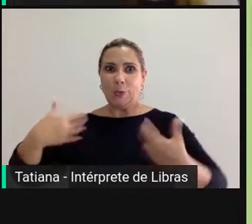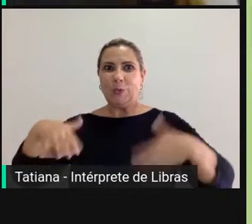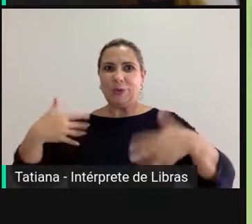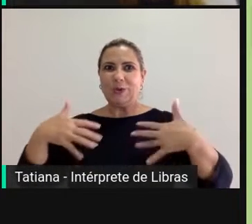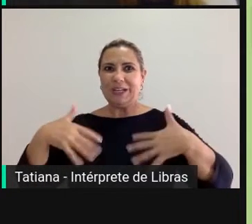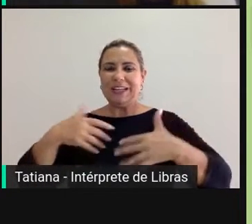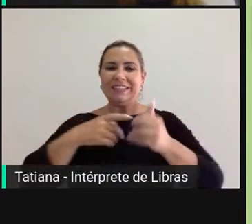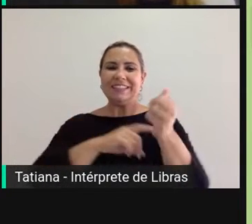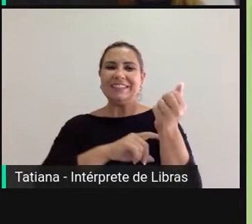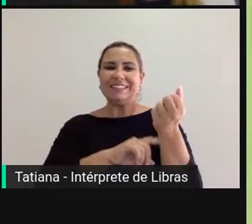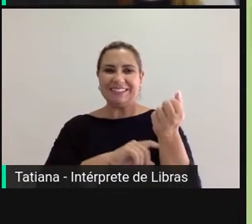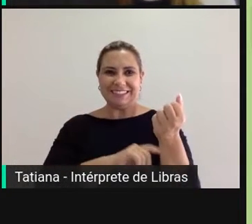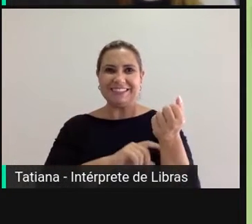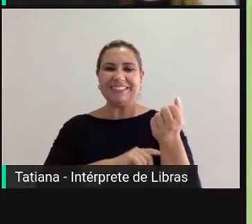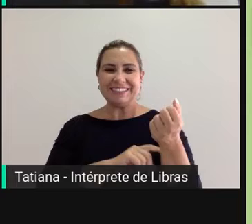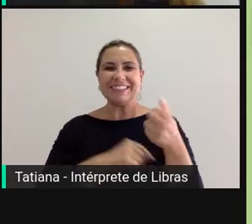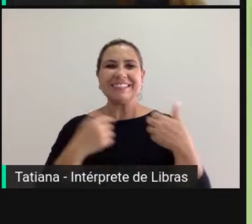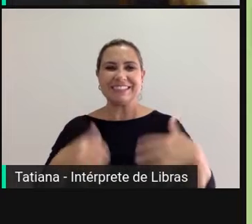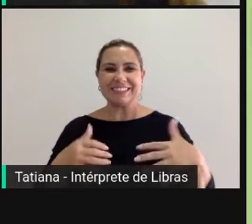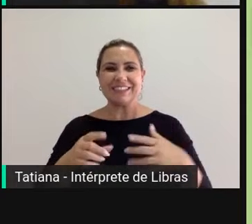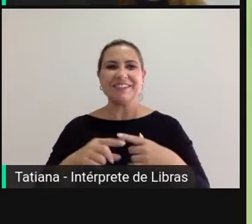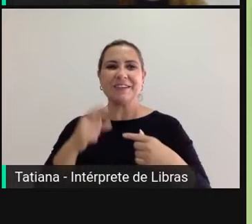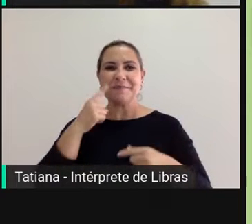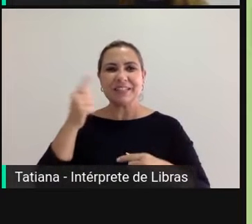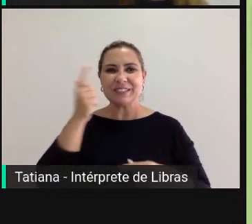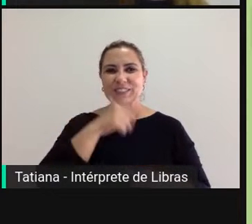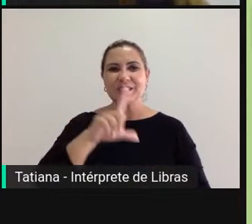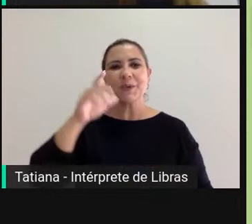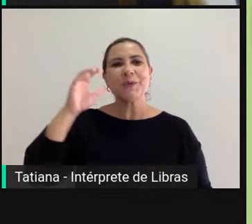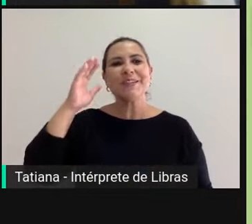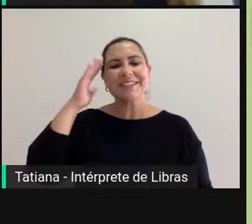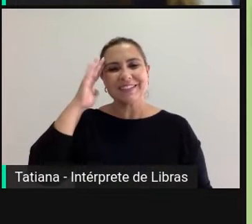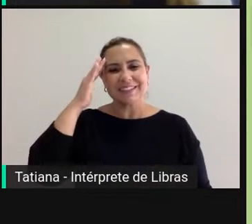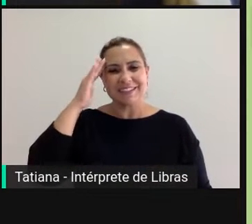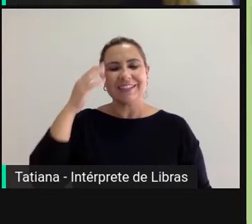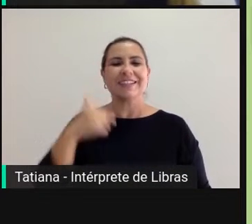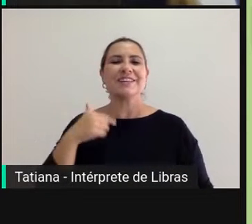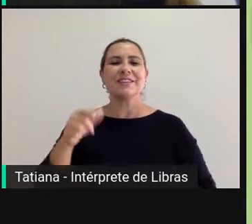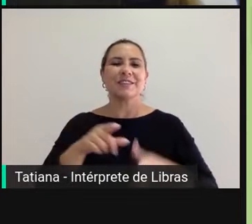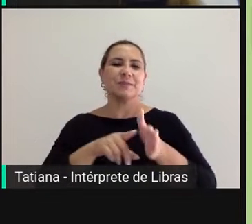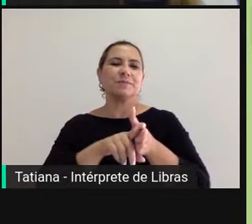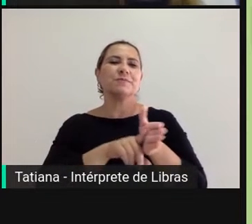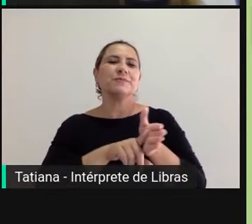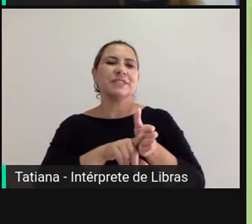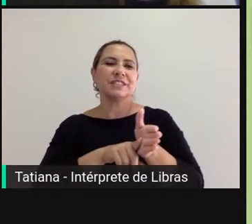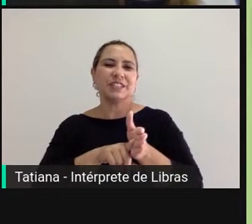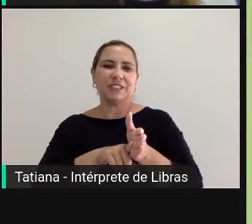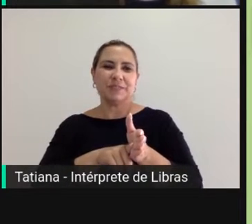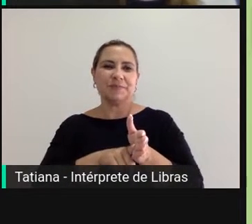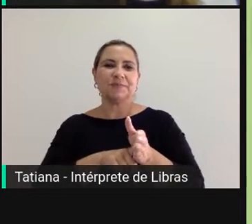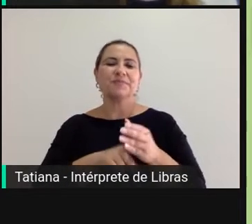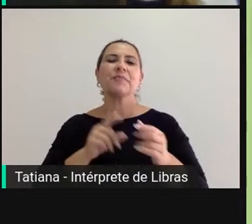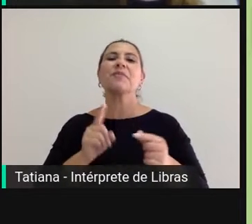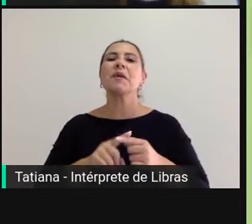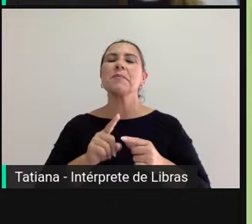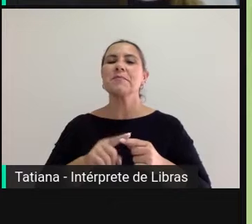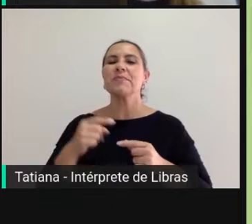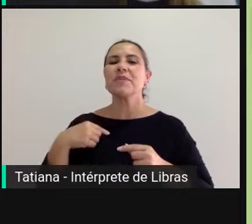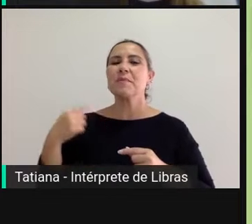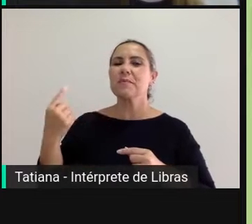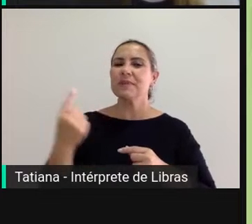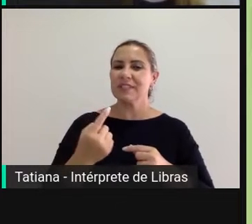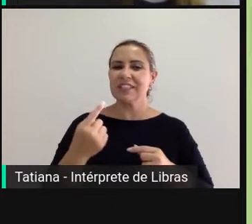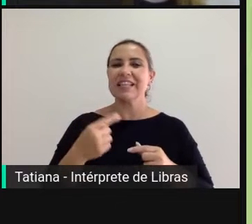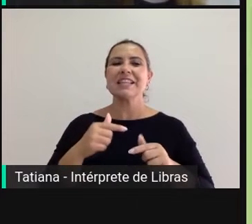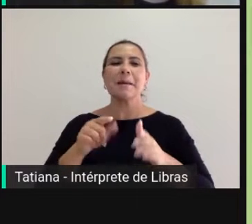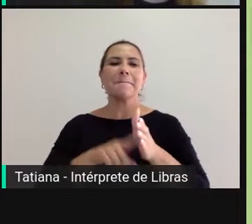vou tentar dar o meu melhor e espero que todo mundo consiga entender o que a gente está pesquisando. Quando eu digo a gente, porque a pesquisa é feita em duas